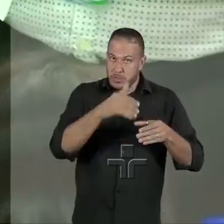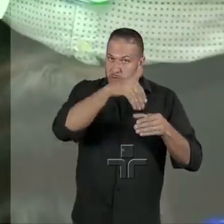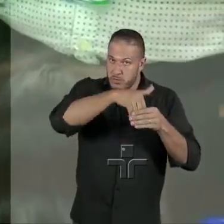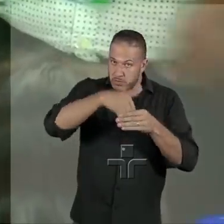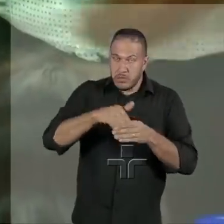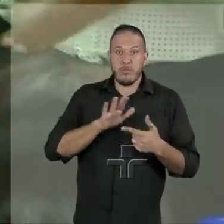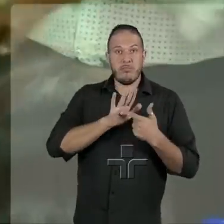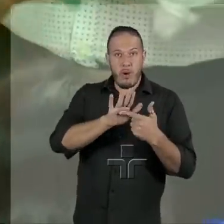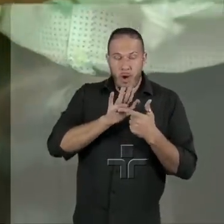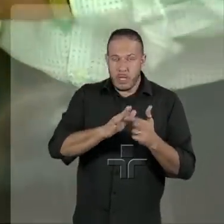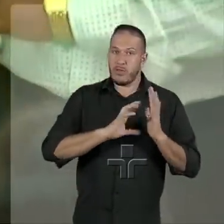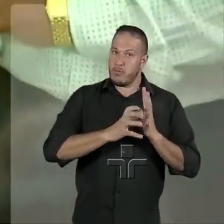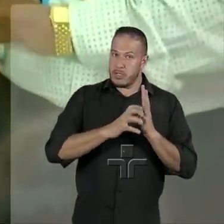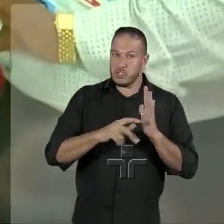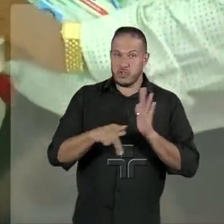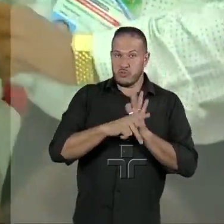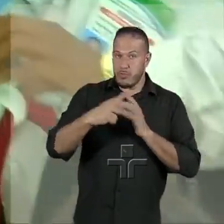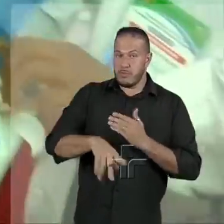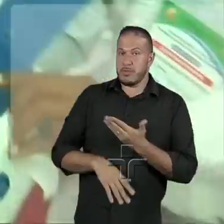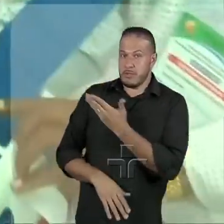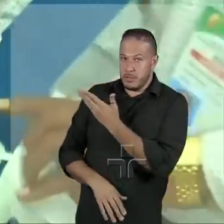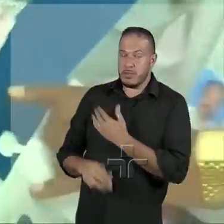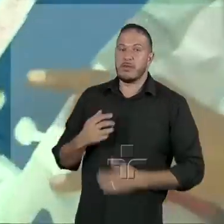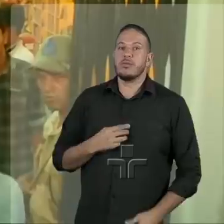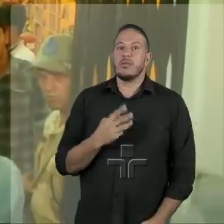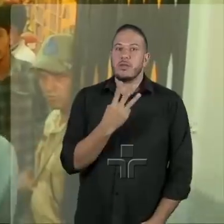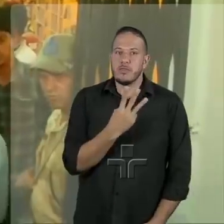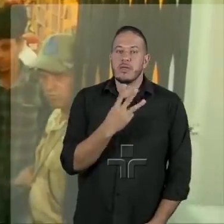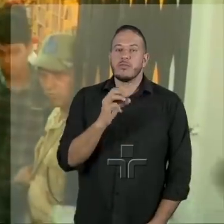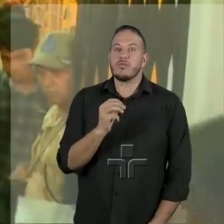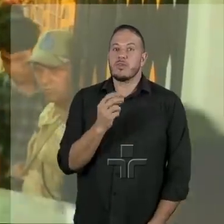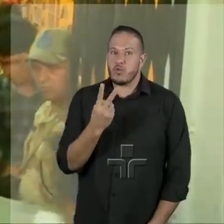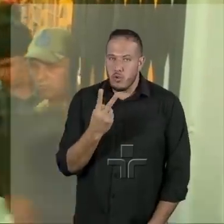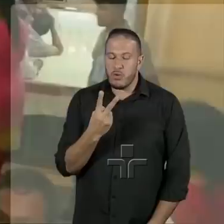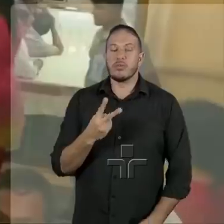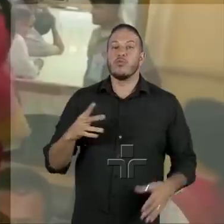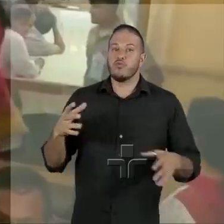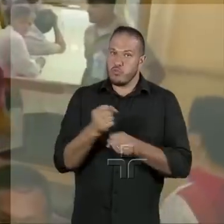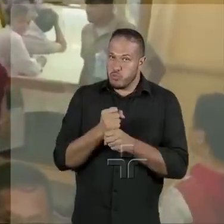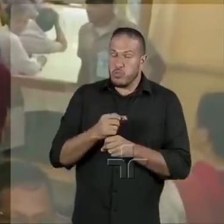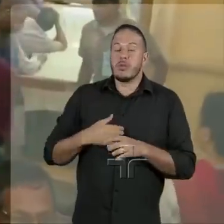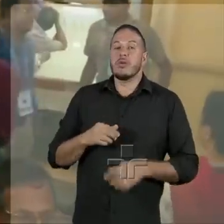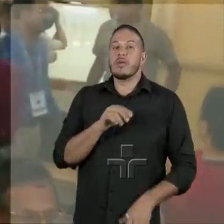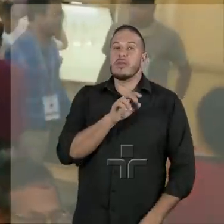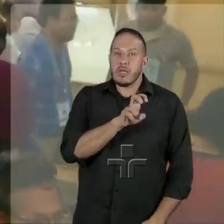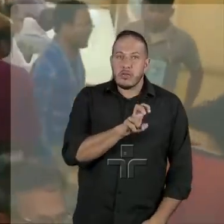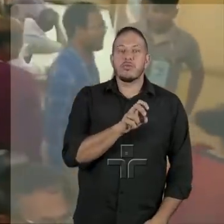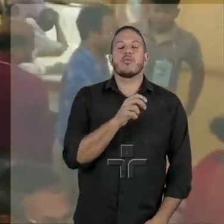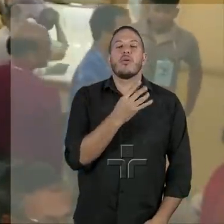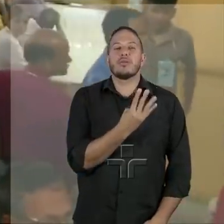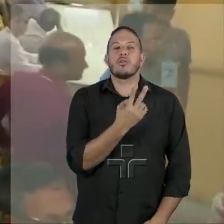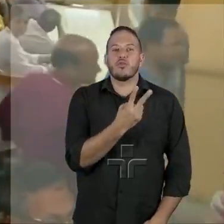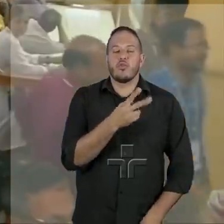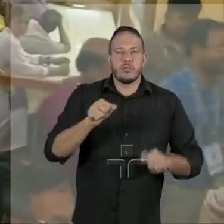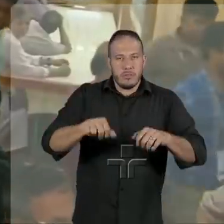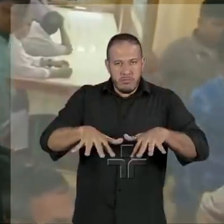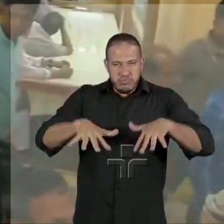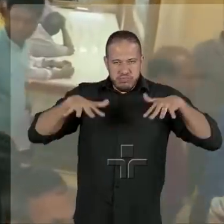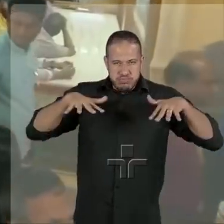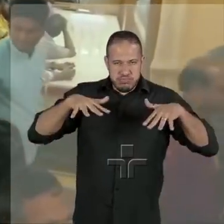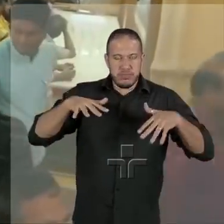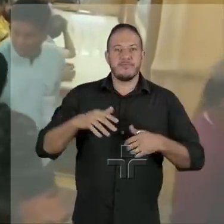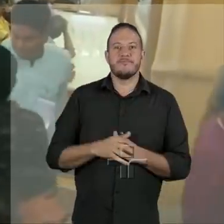mostram o partido de Modi com 302 dos 542 assentos na Câmara Baixa do